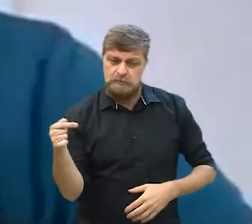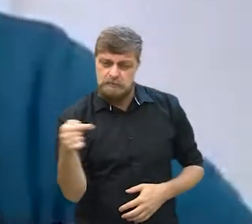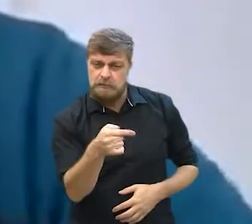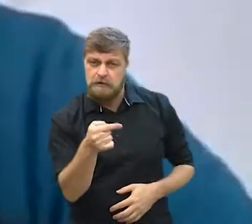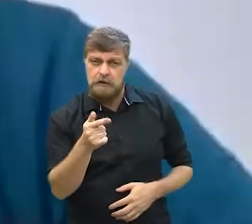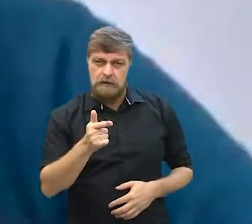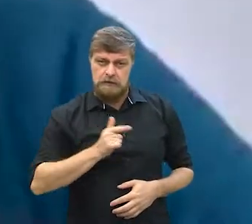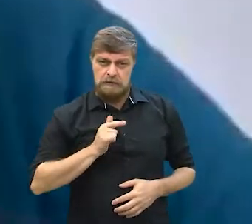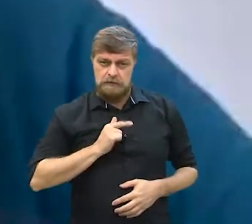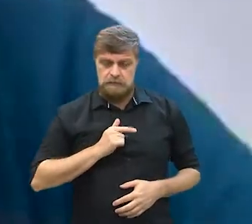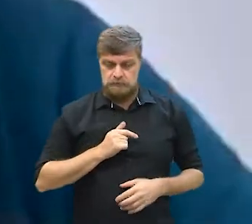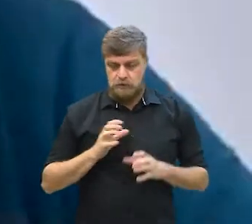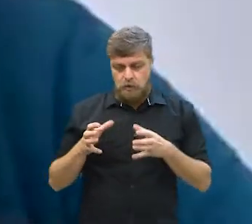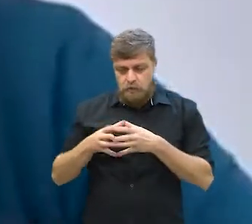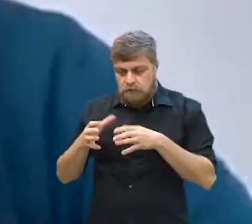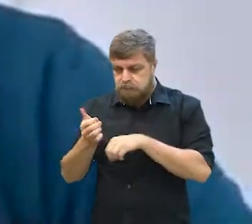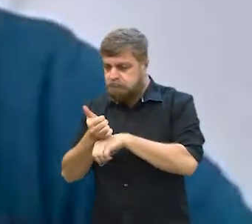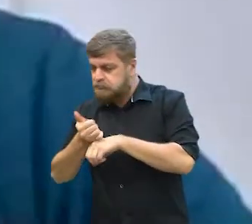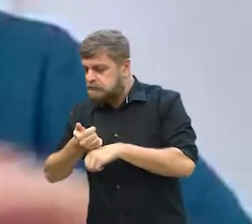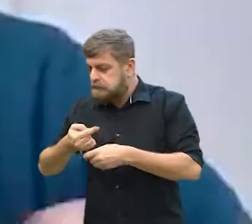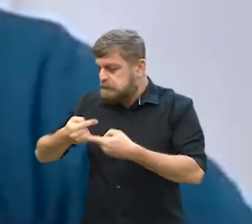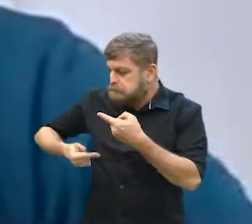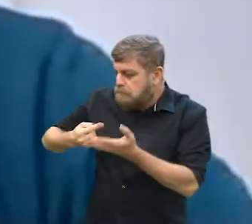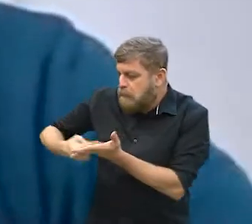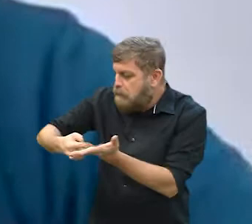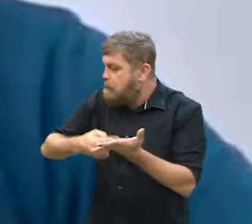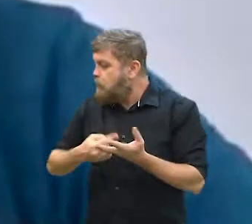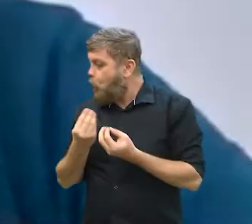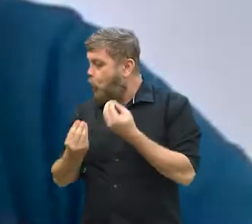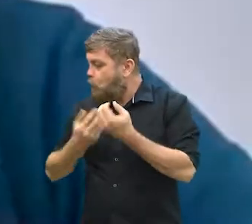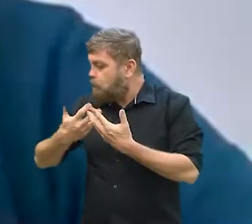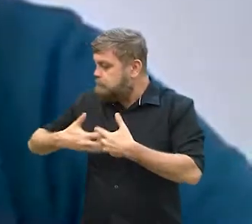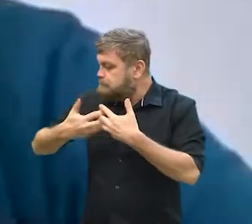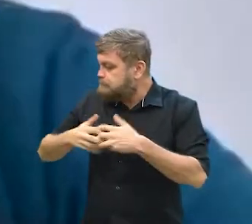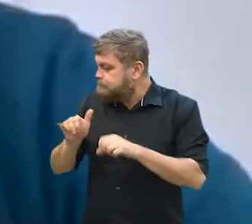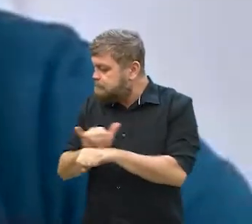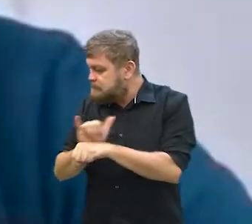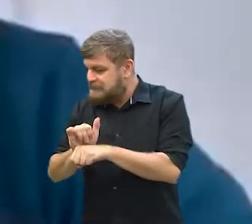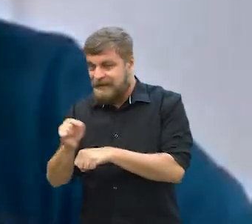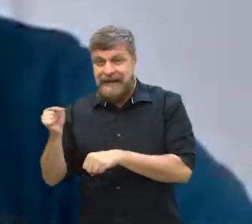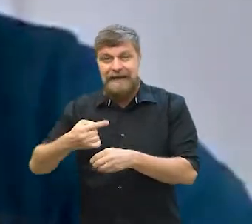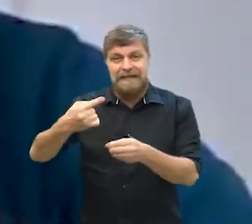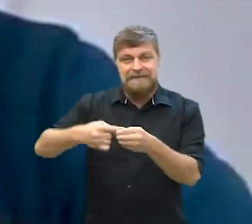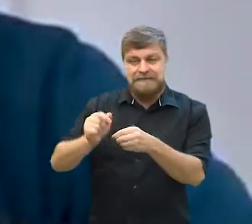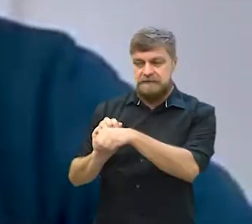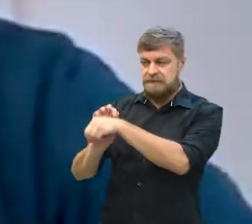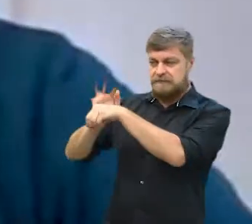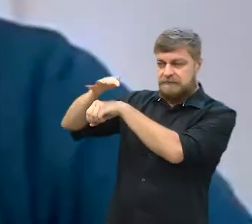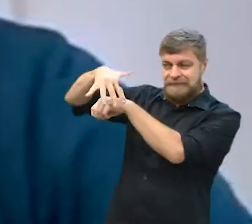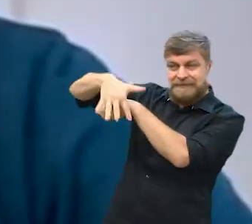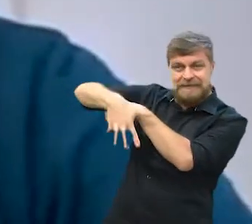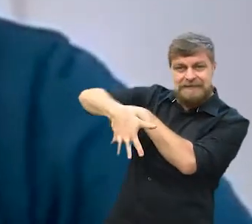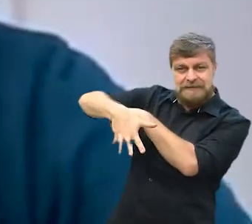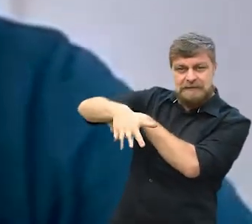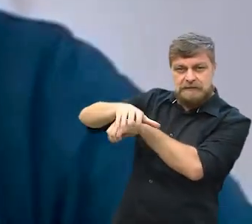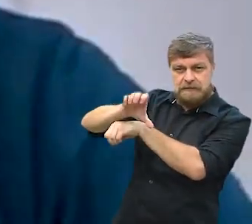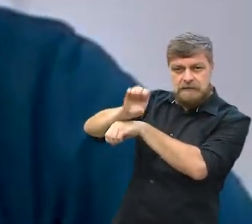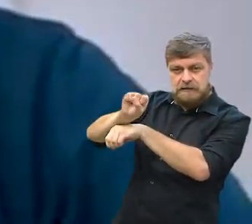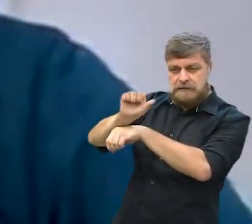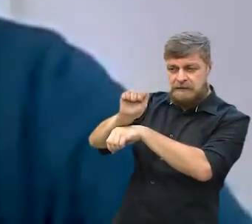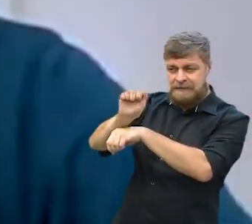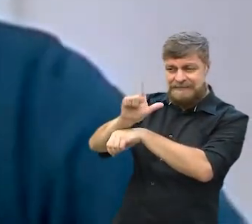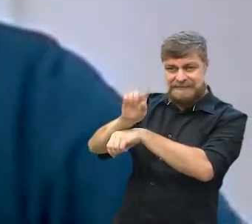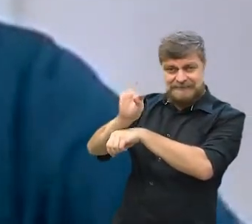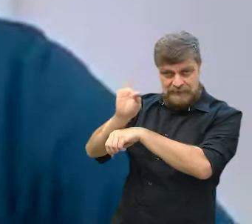e a Ethereum, juntamos a equipe, o que a gente vai fazer a respeito. E lá em Salto, já no seu primeiro ano